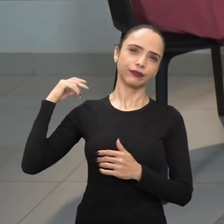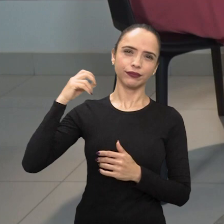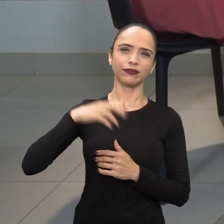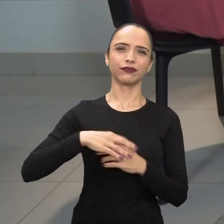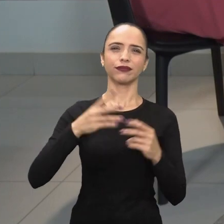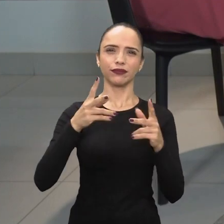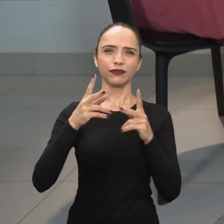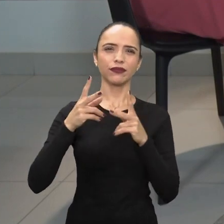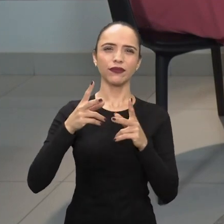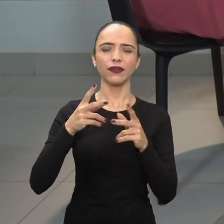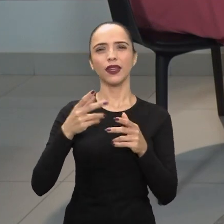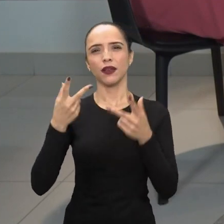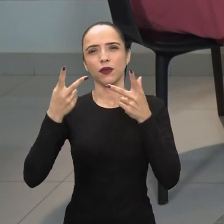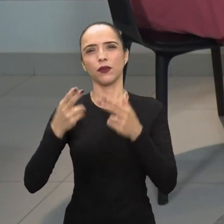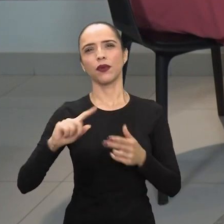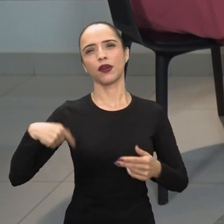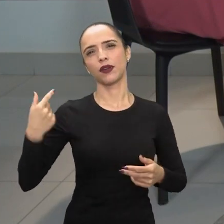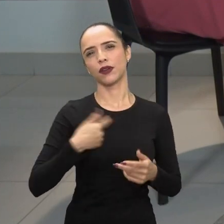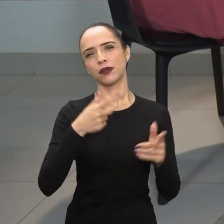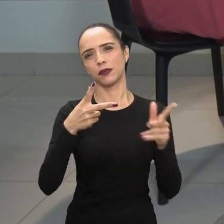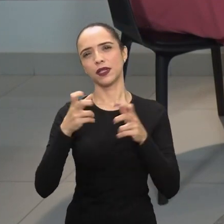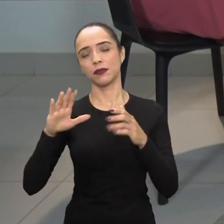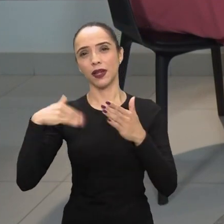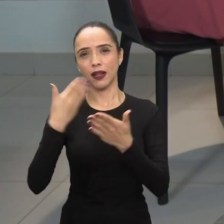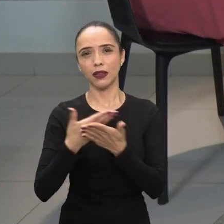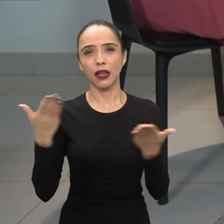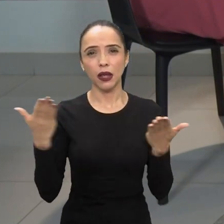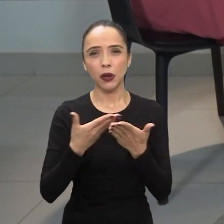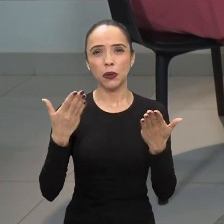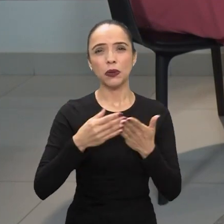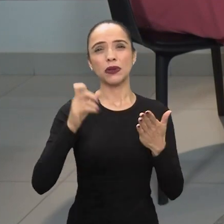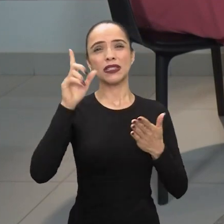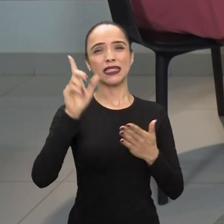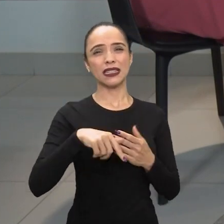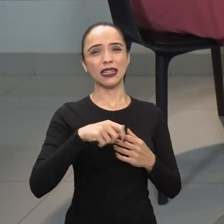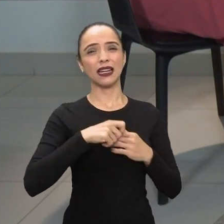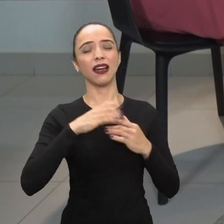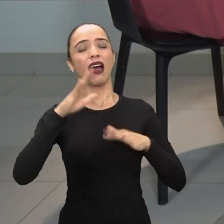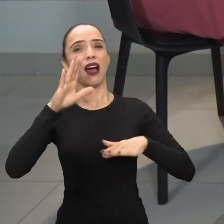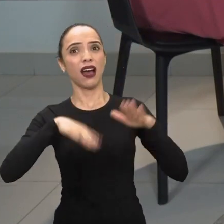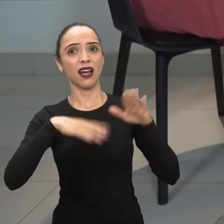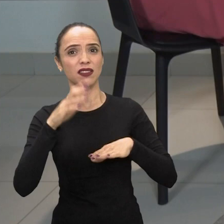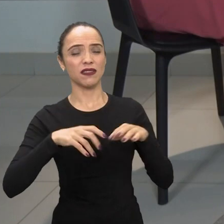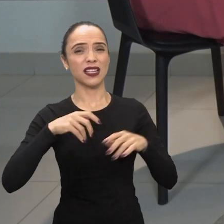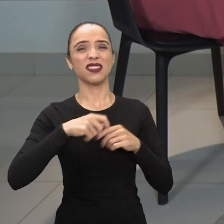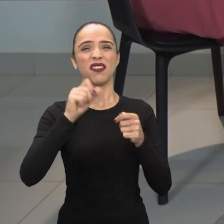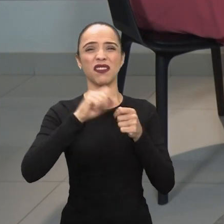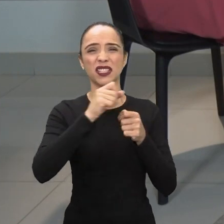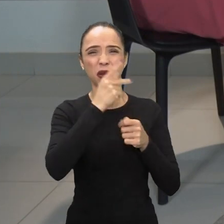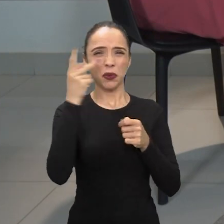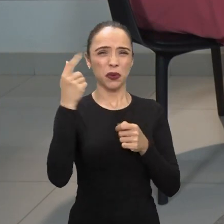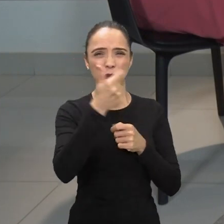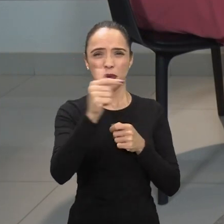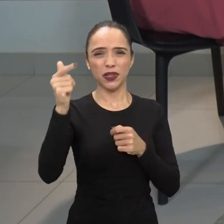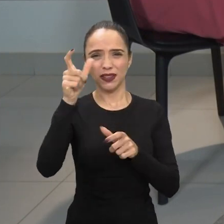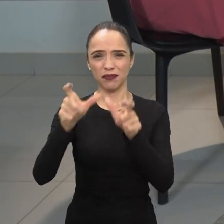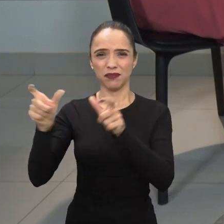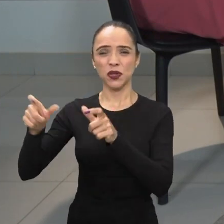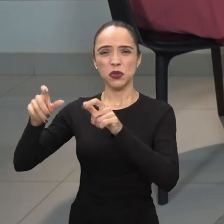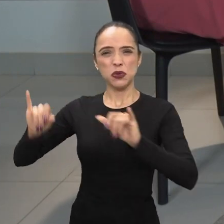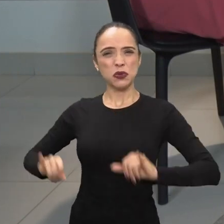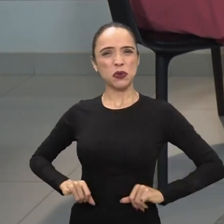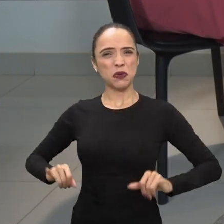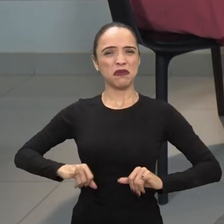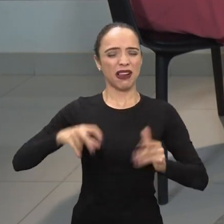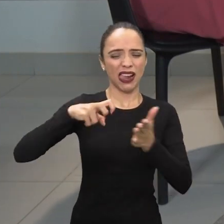como a gente observa infelizmente até nos dias atuais como torturas que são reveladas muitas vezes até pelos dados do